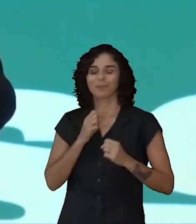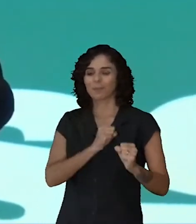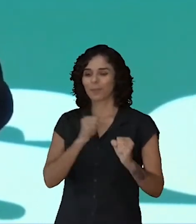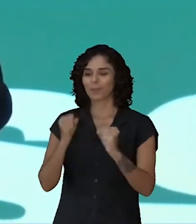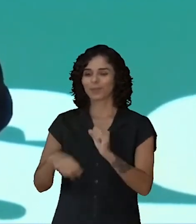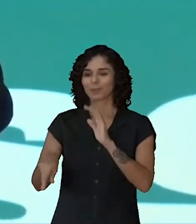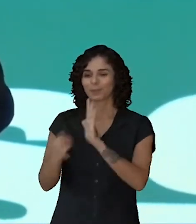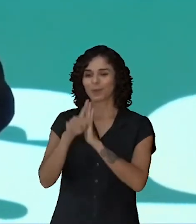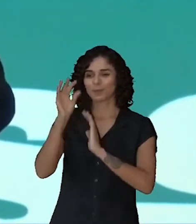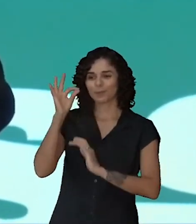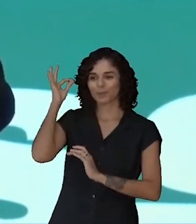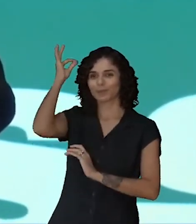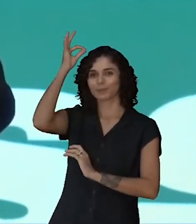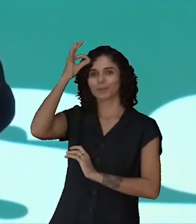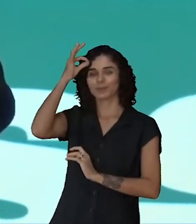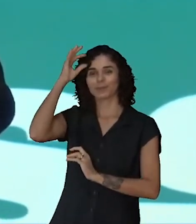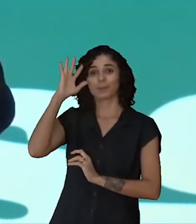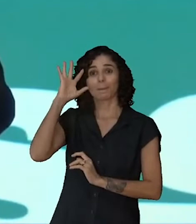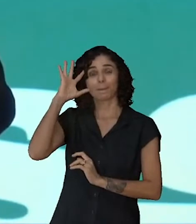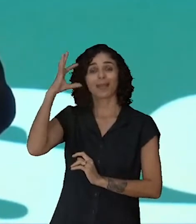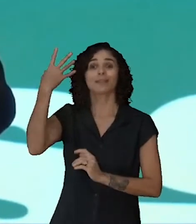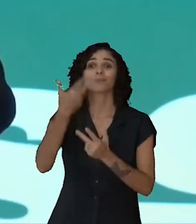para tomar decisões melhores,